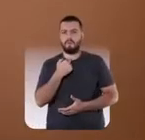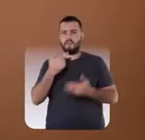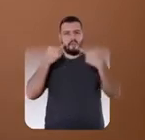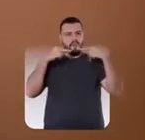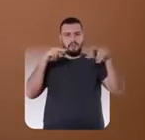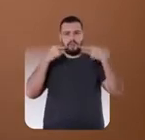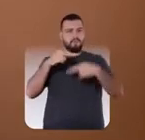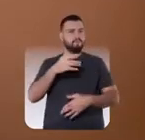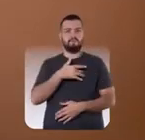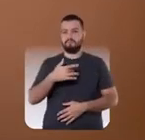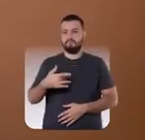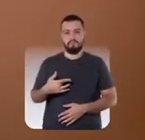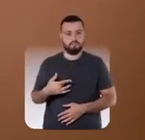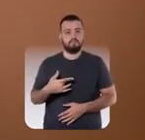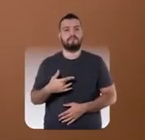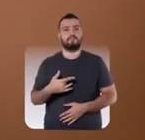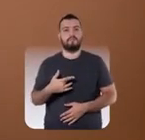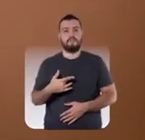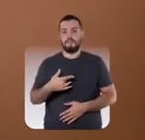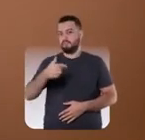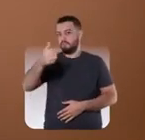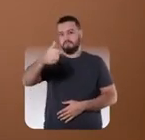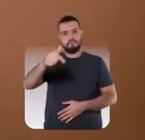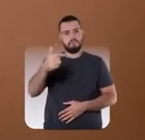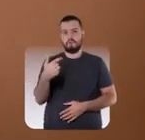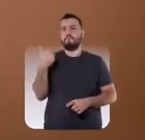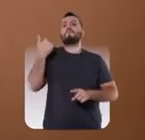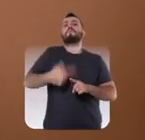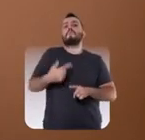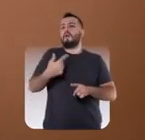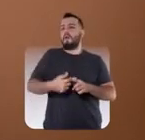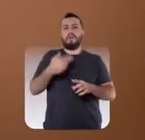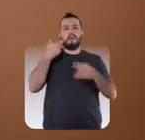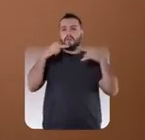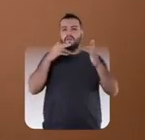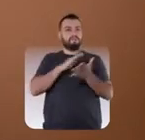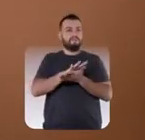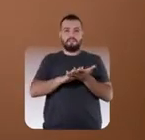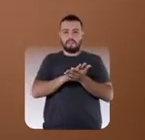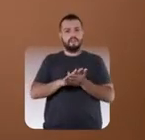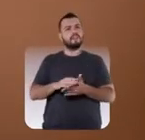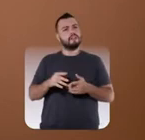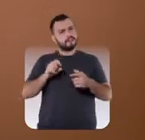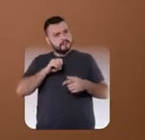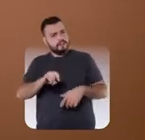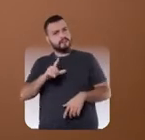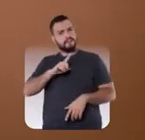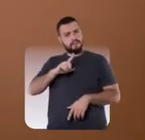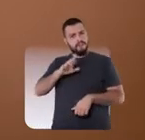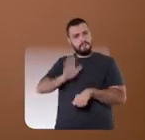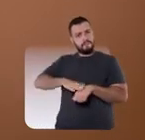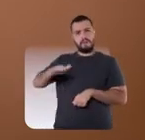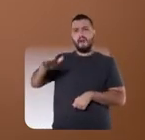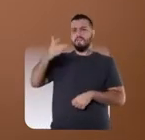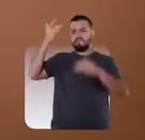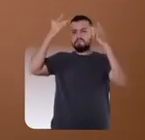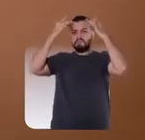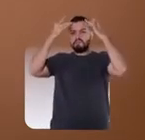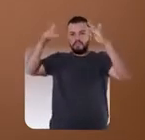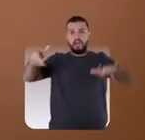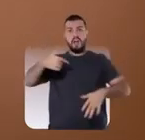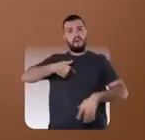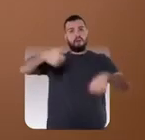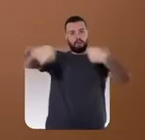reclamar agora é da saúde. Desse lado eu não tenho, a administração está ótima. Se tiver de melhorar alguma coisa, eu não sei, mas até onde eu